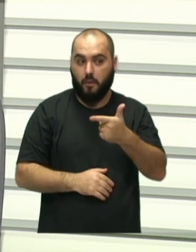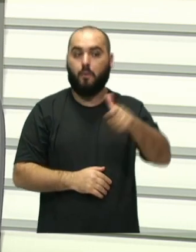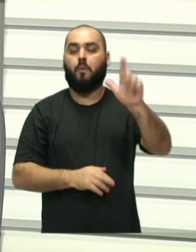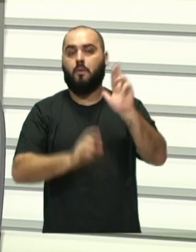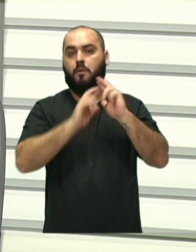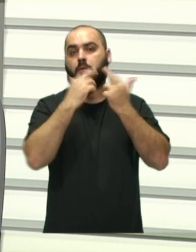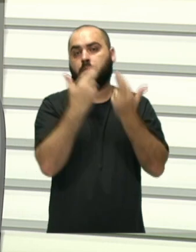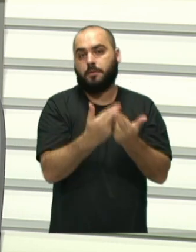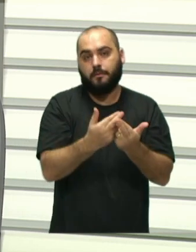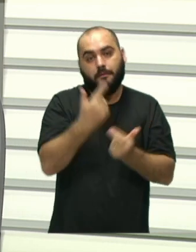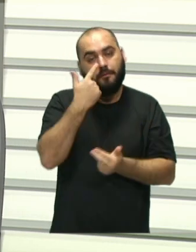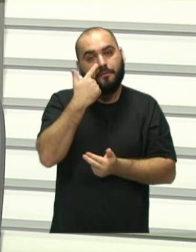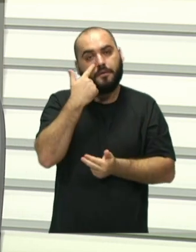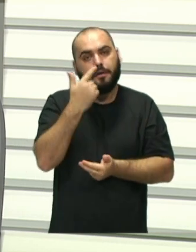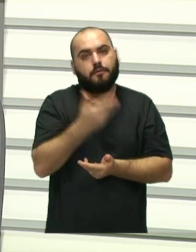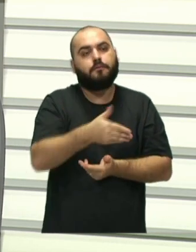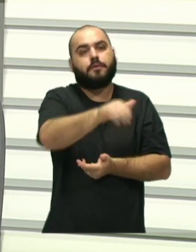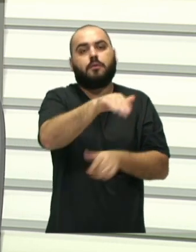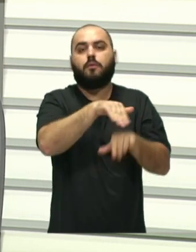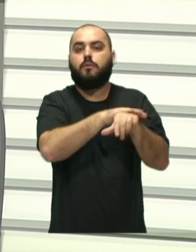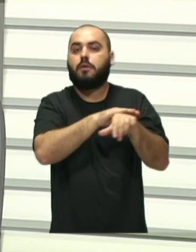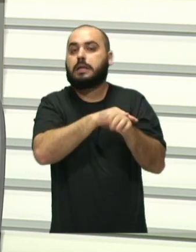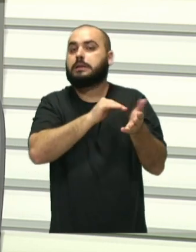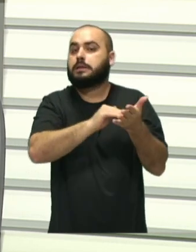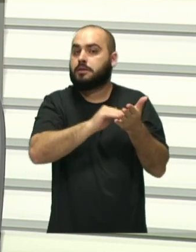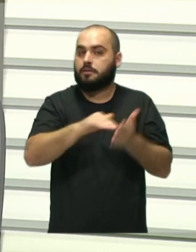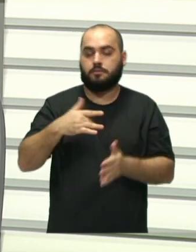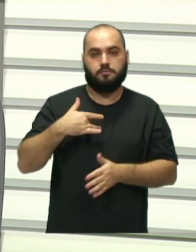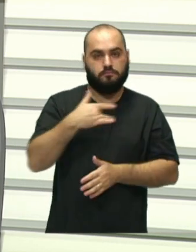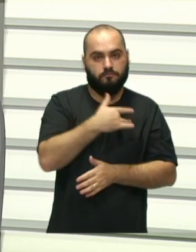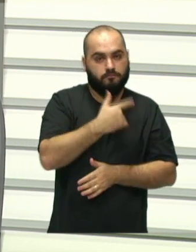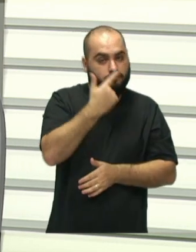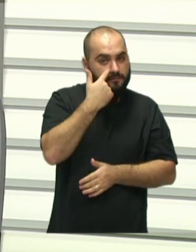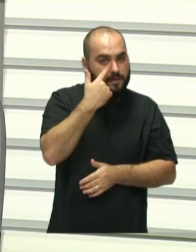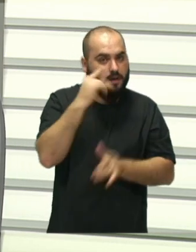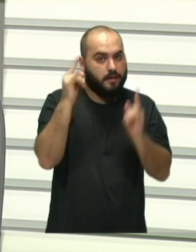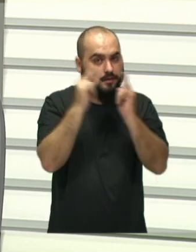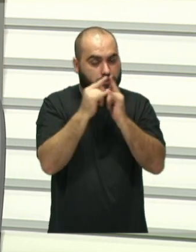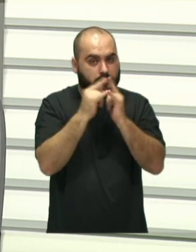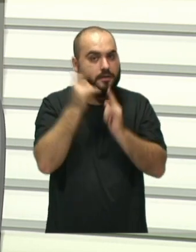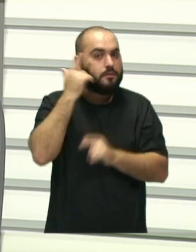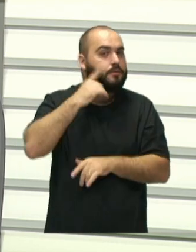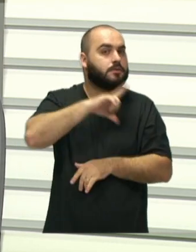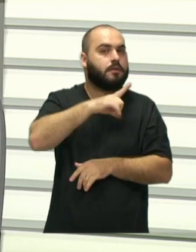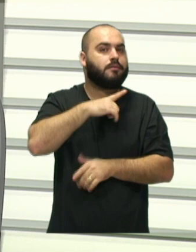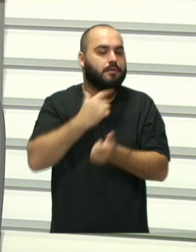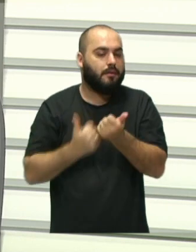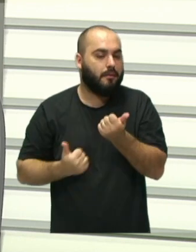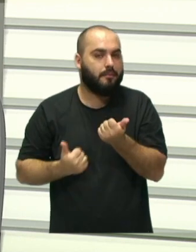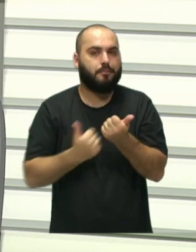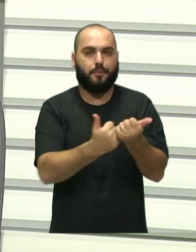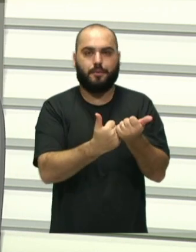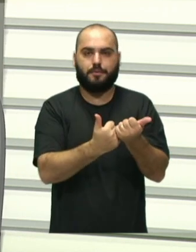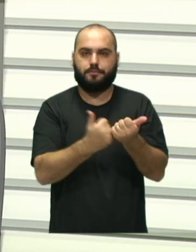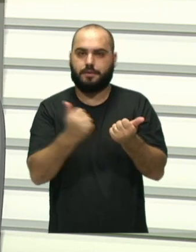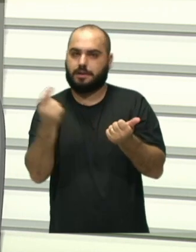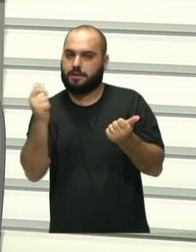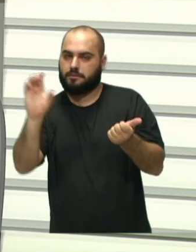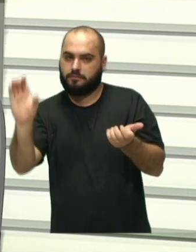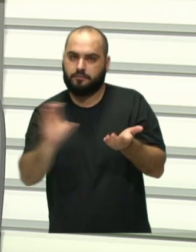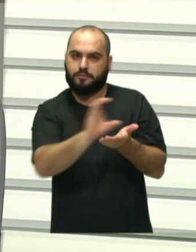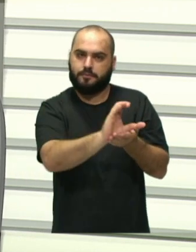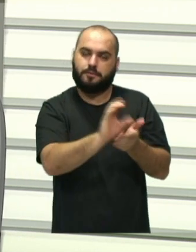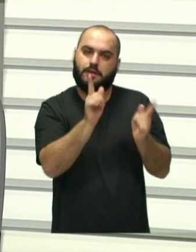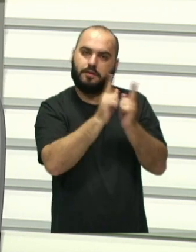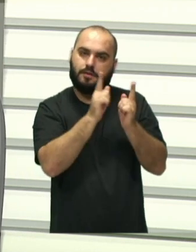reunião ao nós vamos está tratando isso como secretário de saúde para que essas entidades possam ter esses apoio esses aportes e os